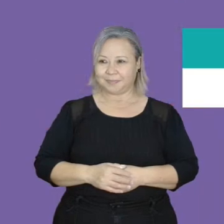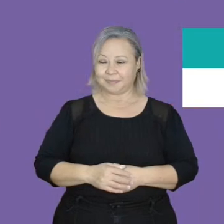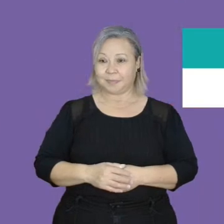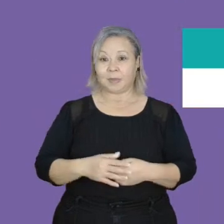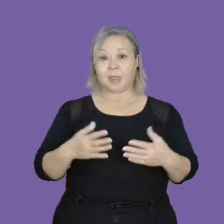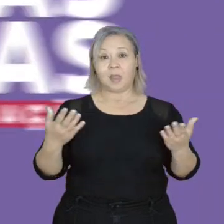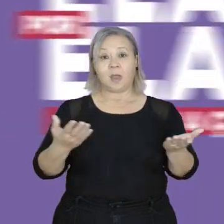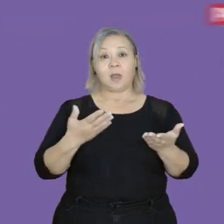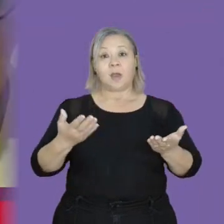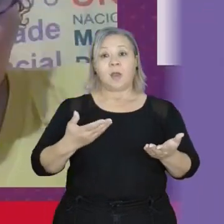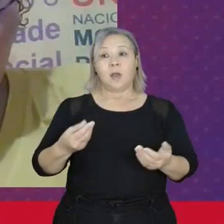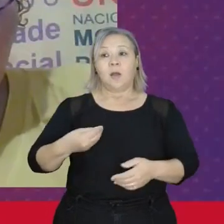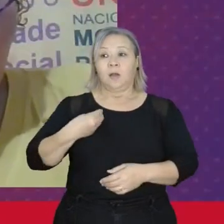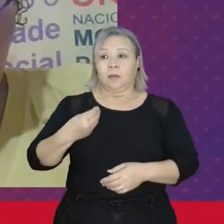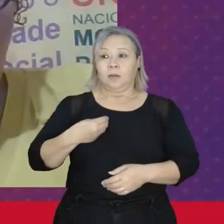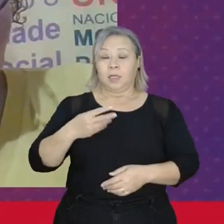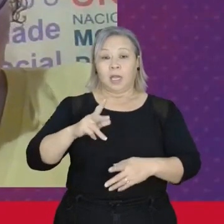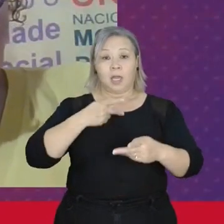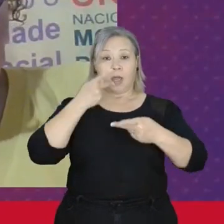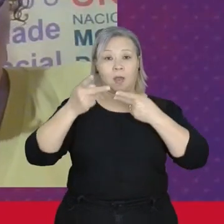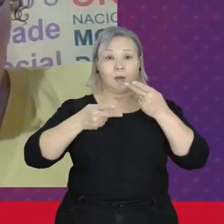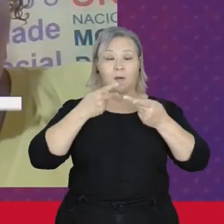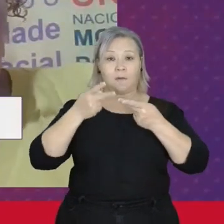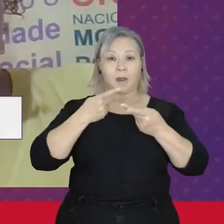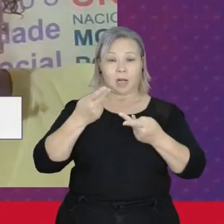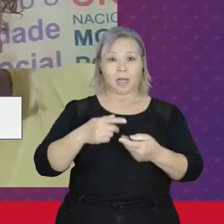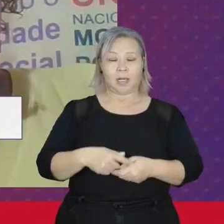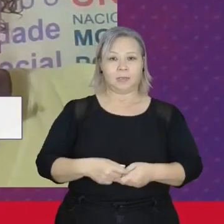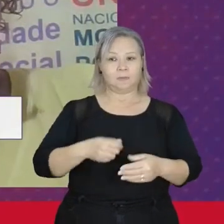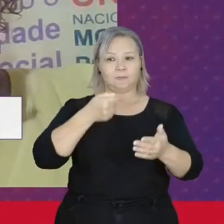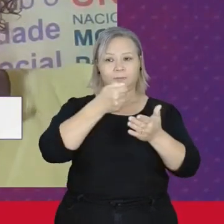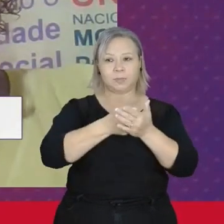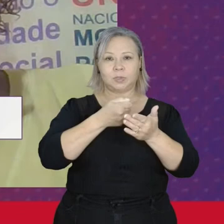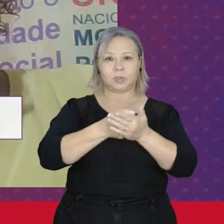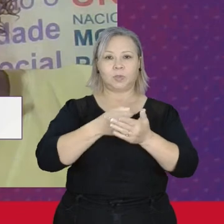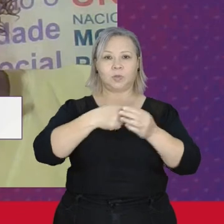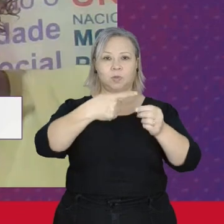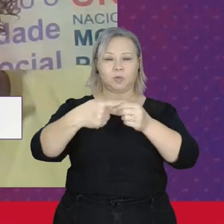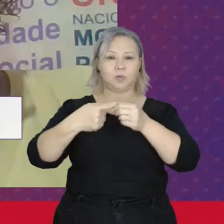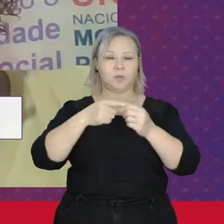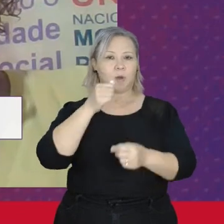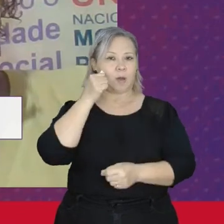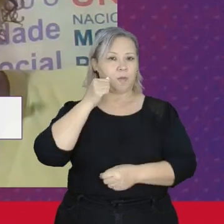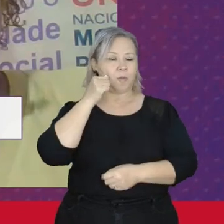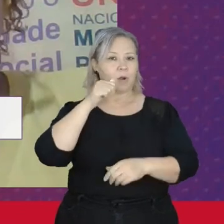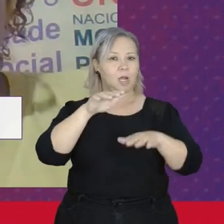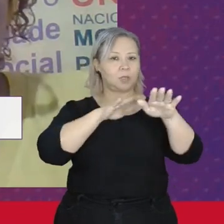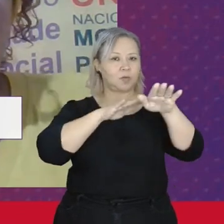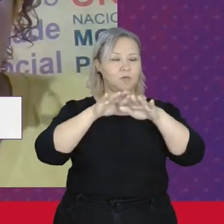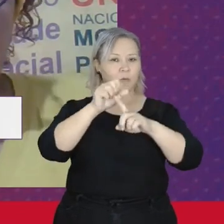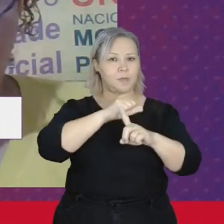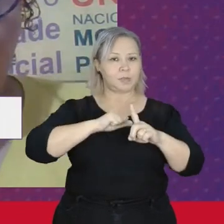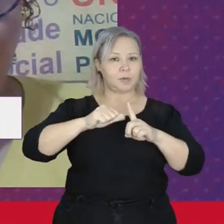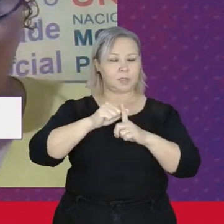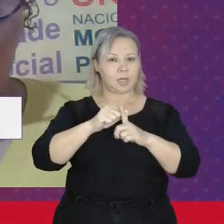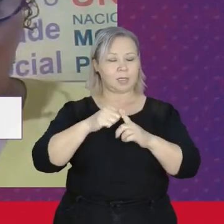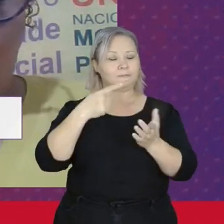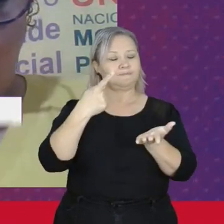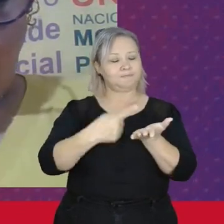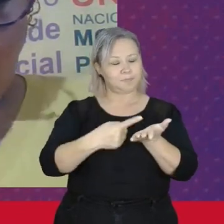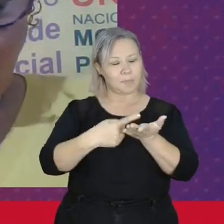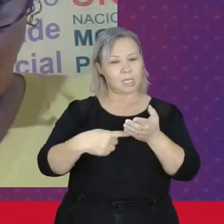Hoje estamos aqui para falar sobre lutas urbanas, mulheres nos movimentos sociais e